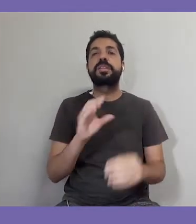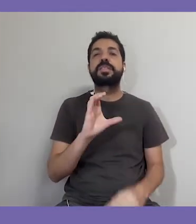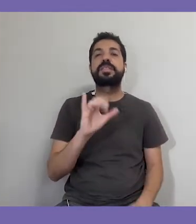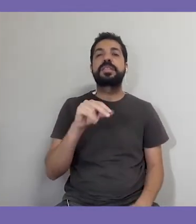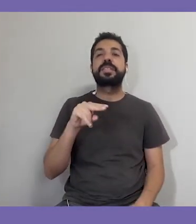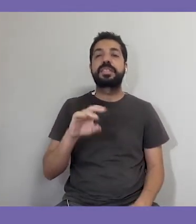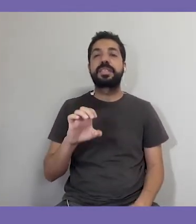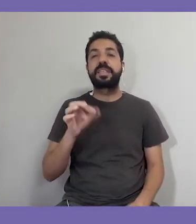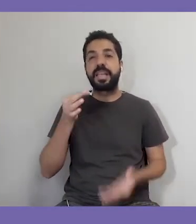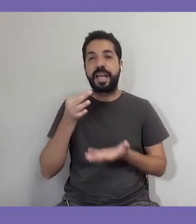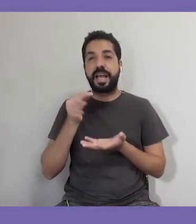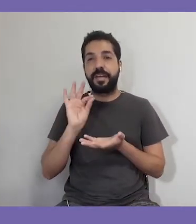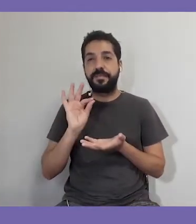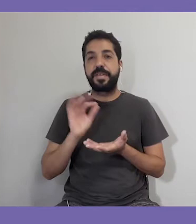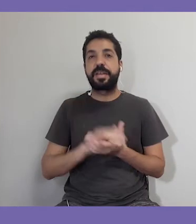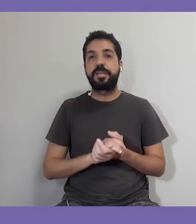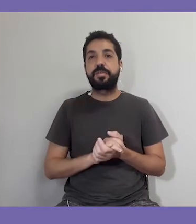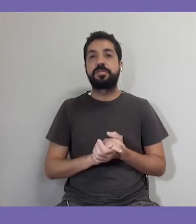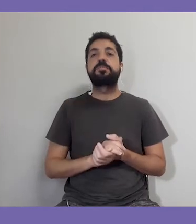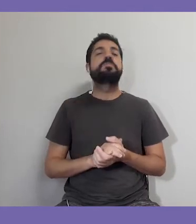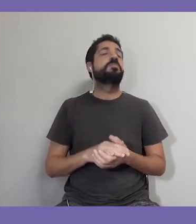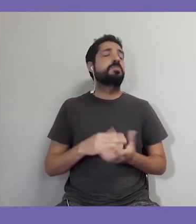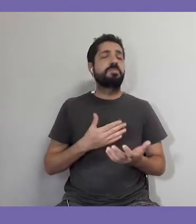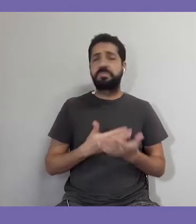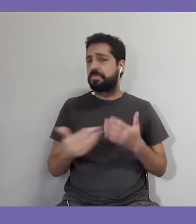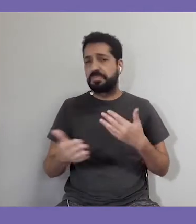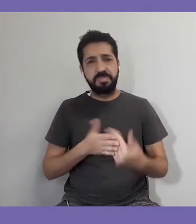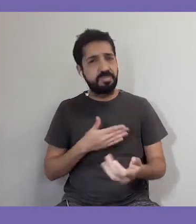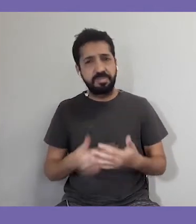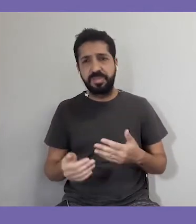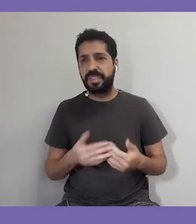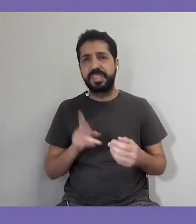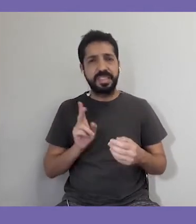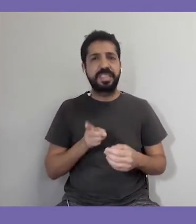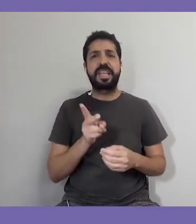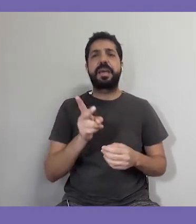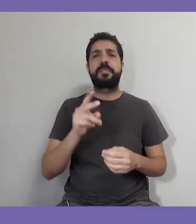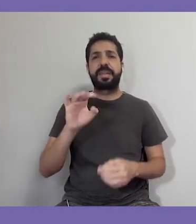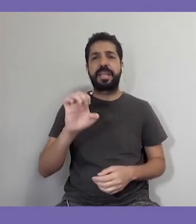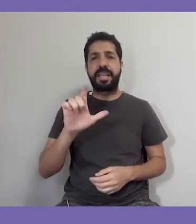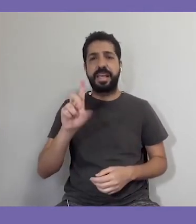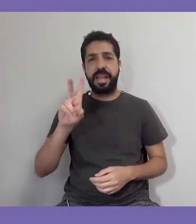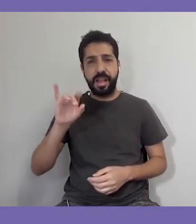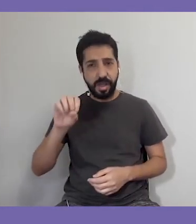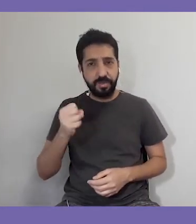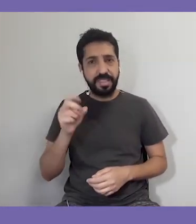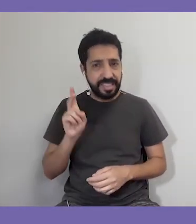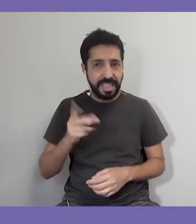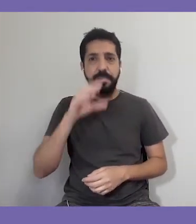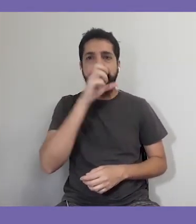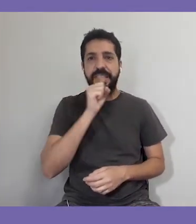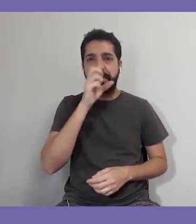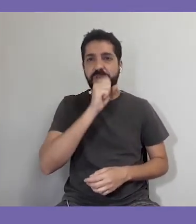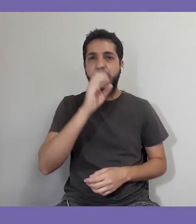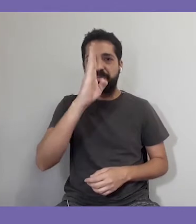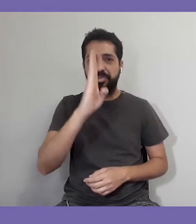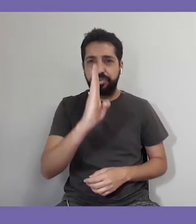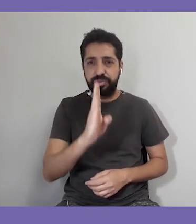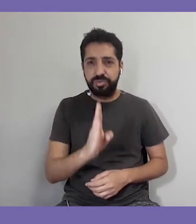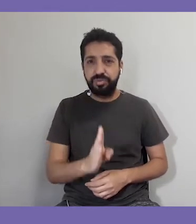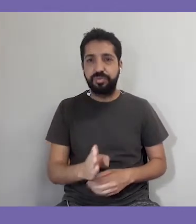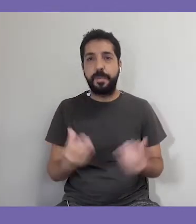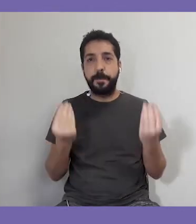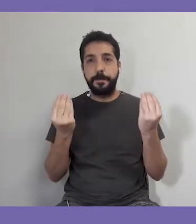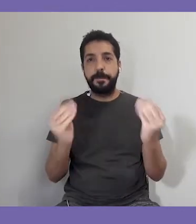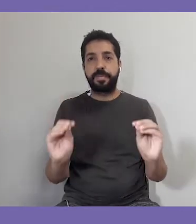tem o Cine Café, que assim, faça sol ou faça chuva, Elvis Pinheiro está lá todos os sábados para exibir